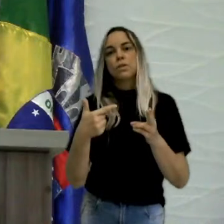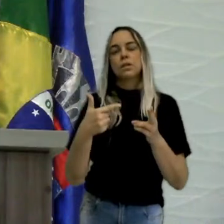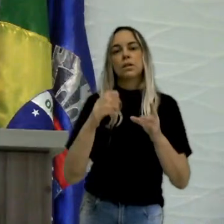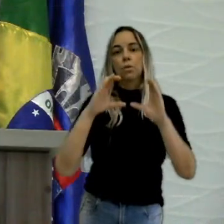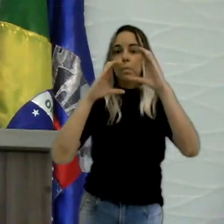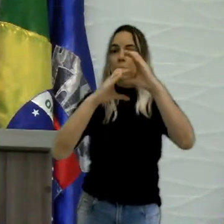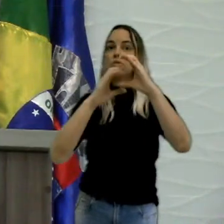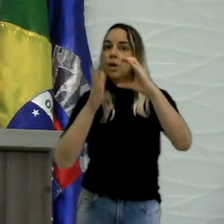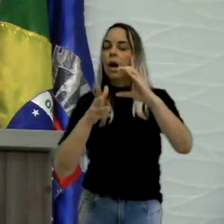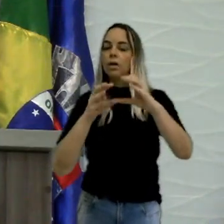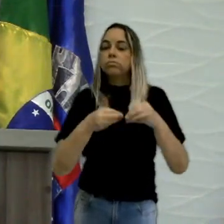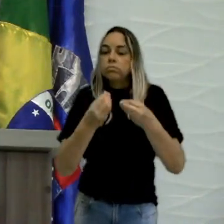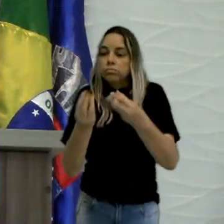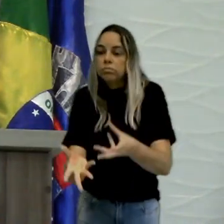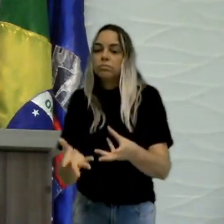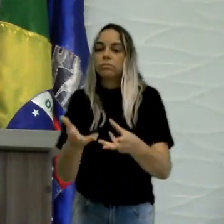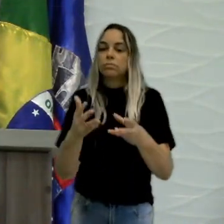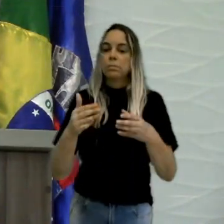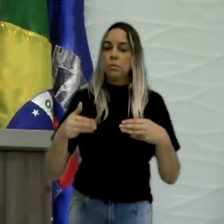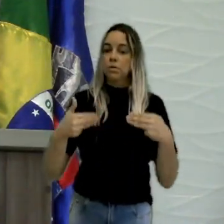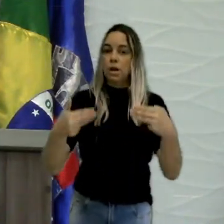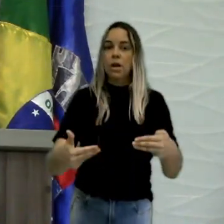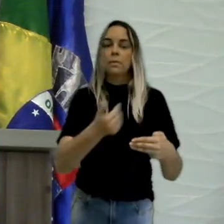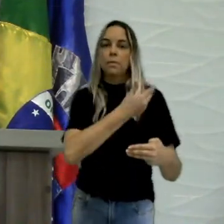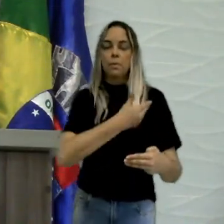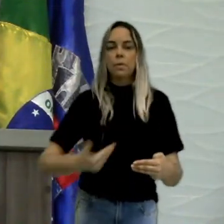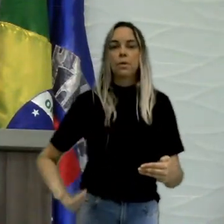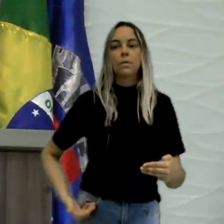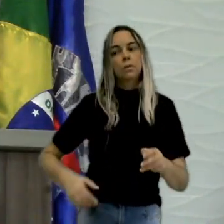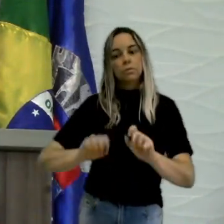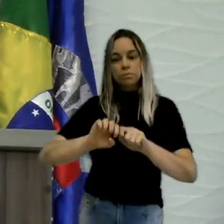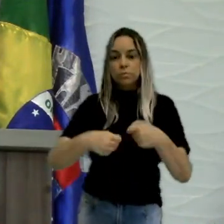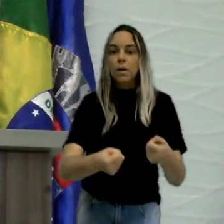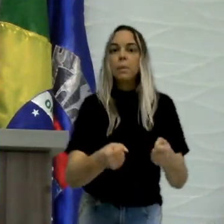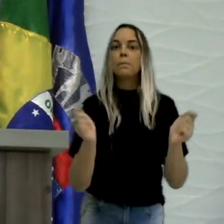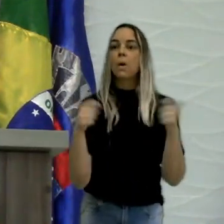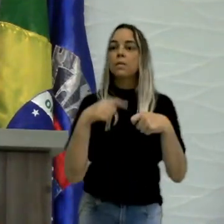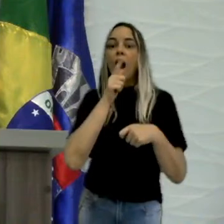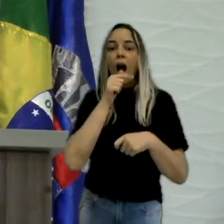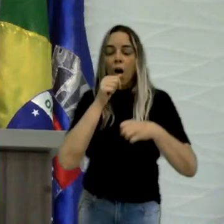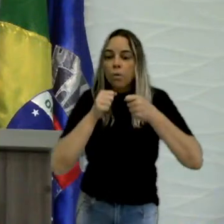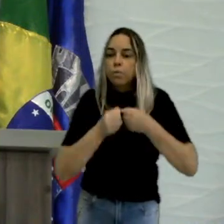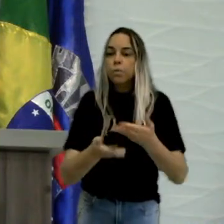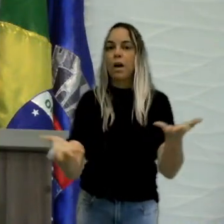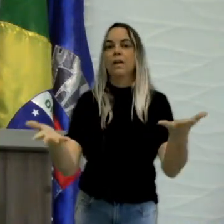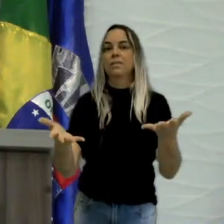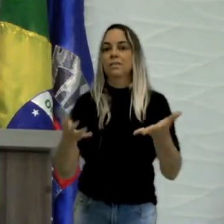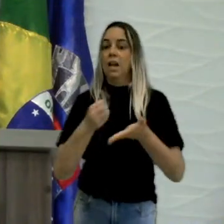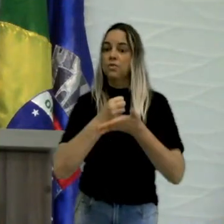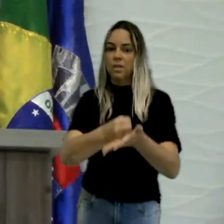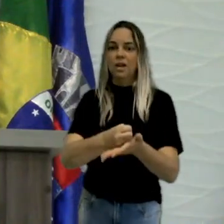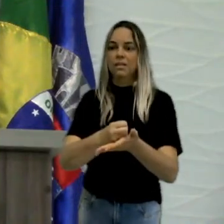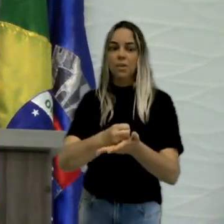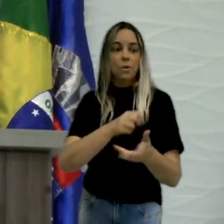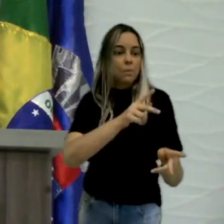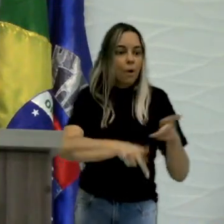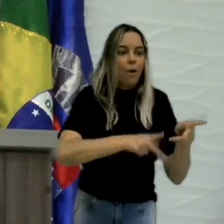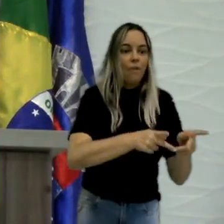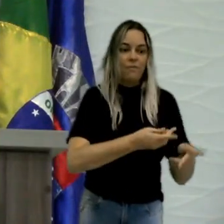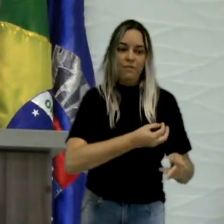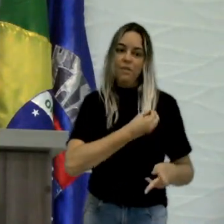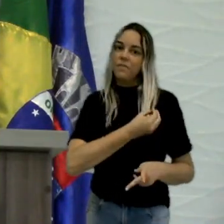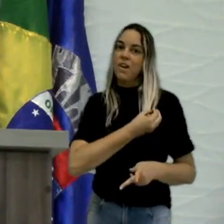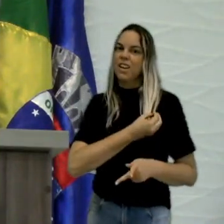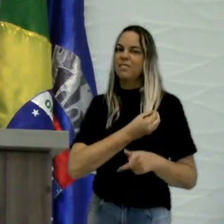ao Ministério Público um plano de ação para que de fato a distribuição de água aconteça e o povo não viva mais o caos que está vivendo.